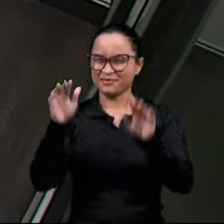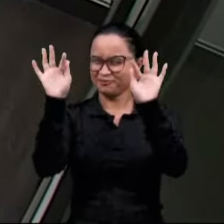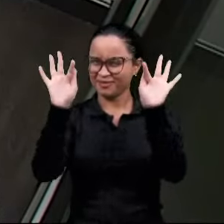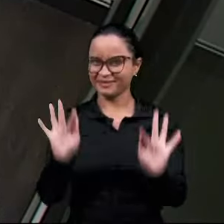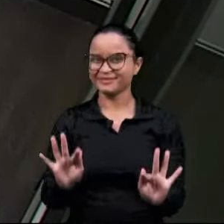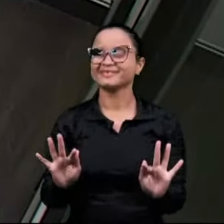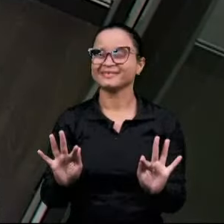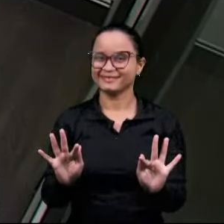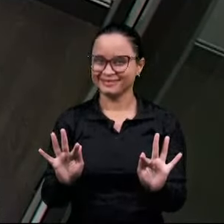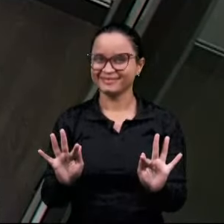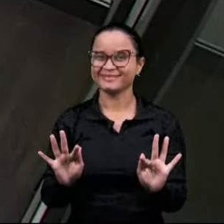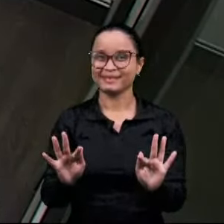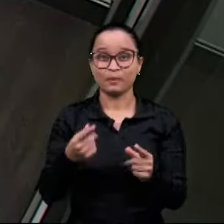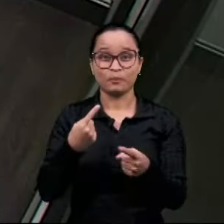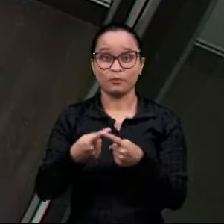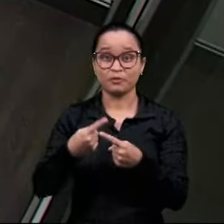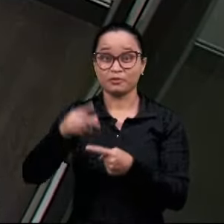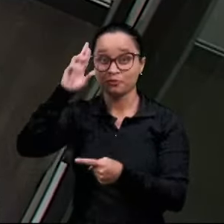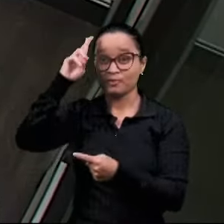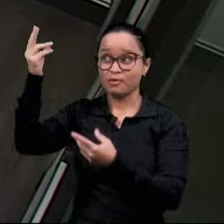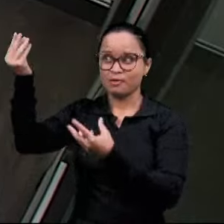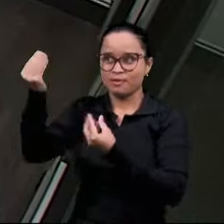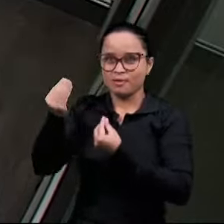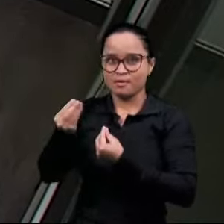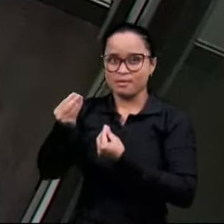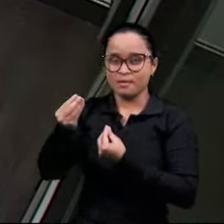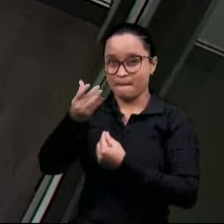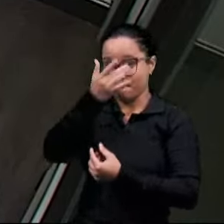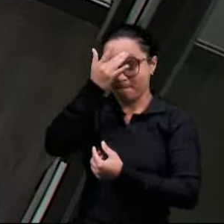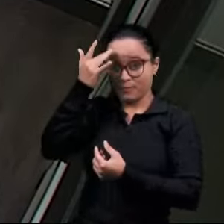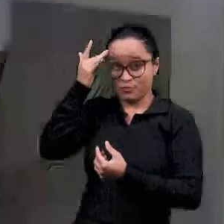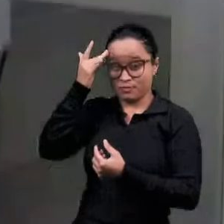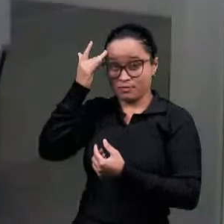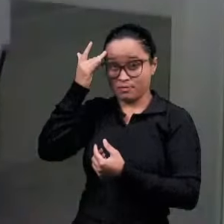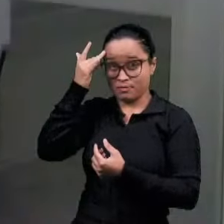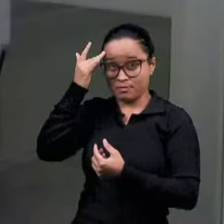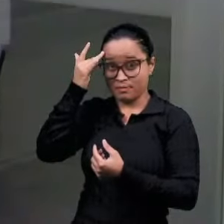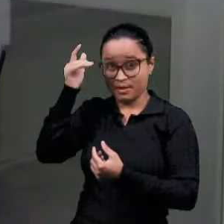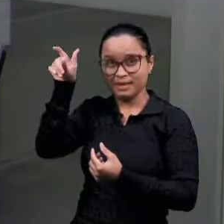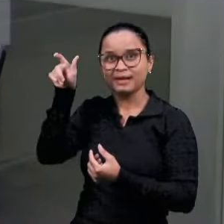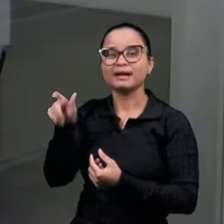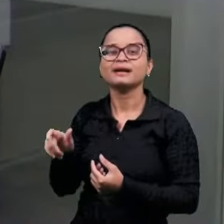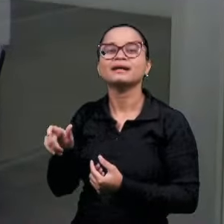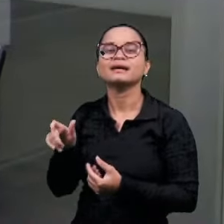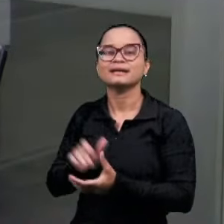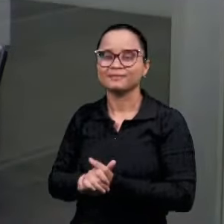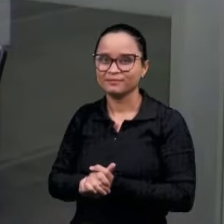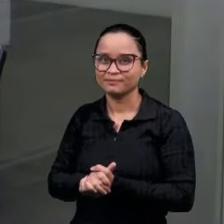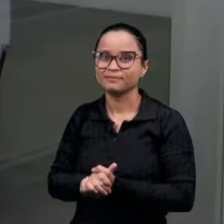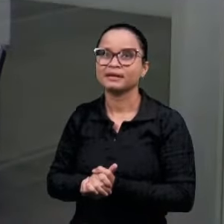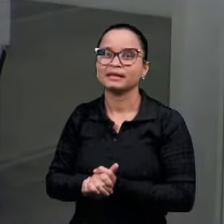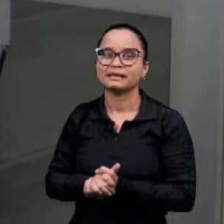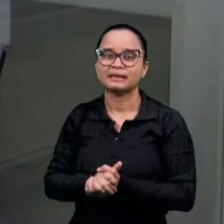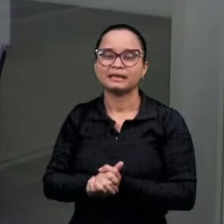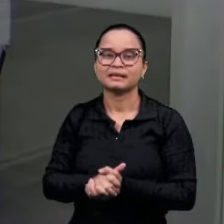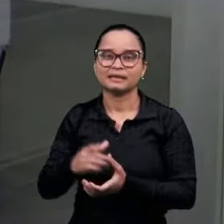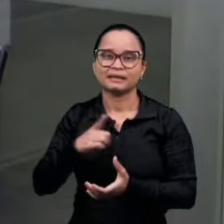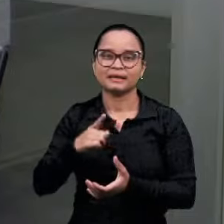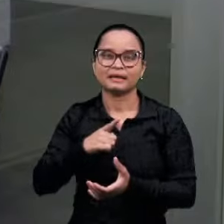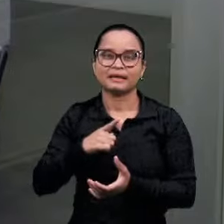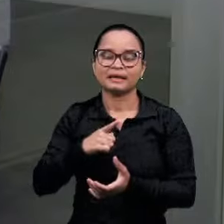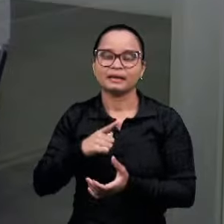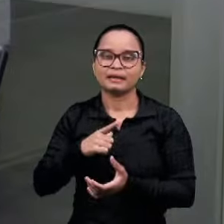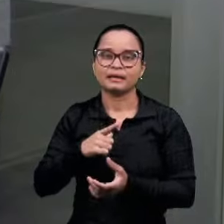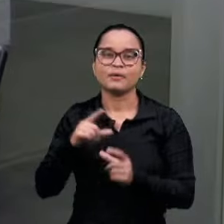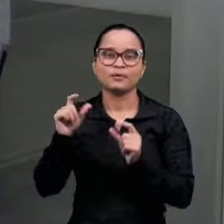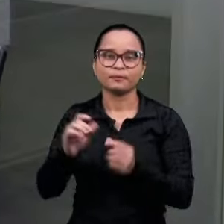colocou uma pessoa. Tem um personagem bíblico para mim, que nesse ponto de casamento, que eu acho